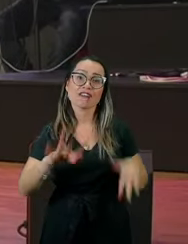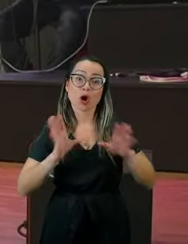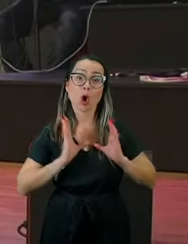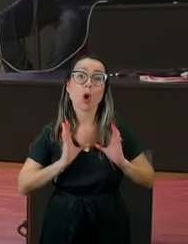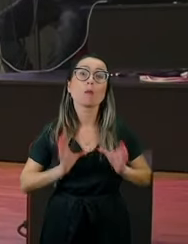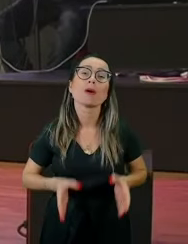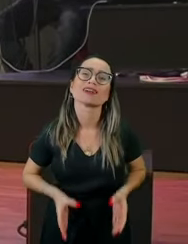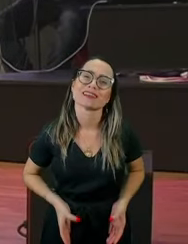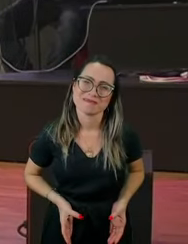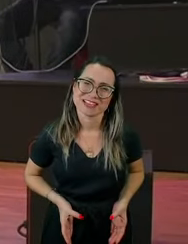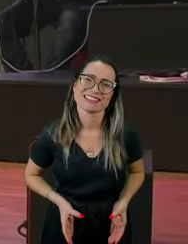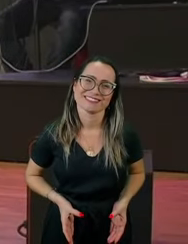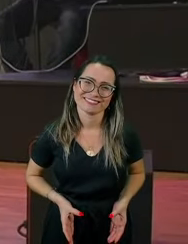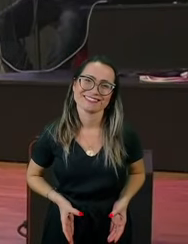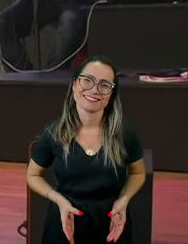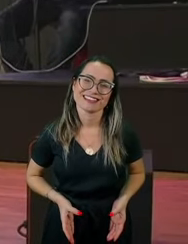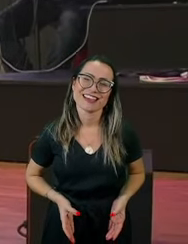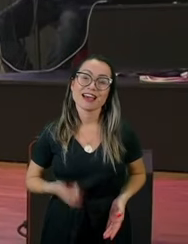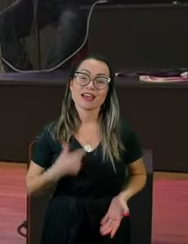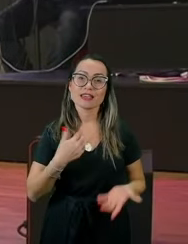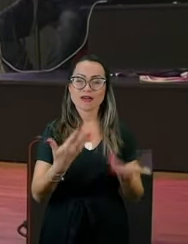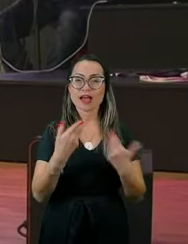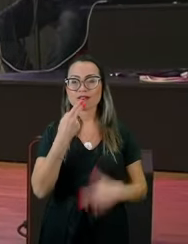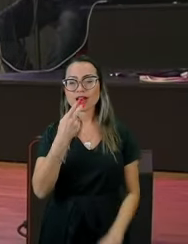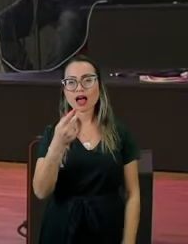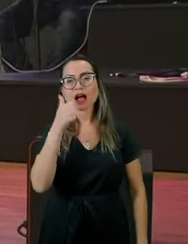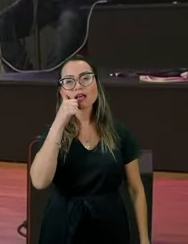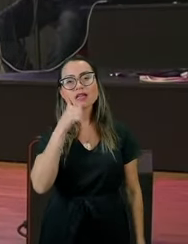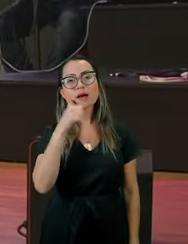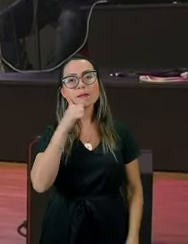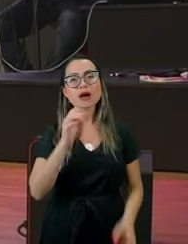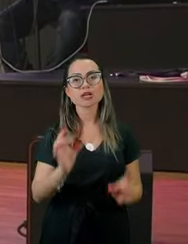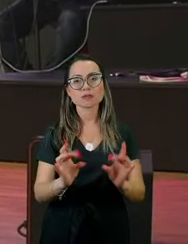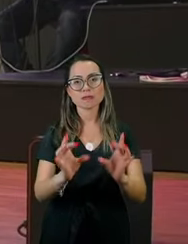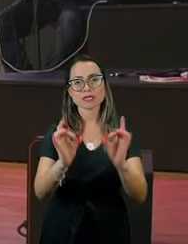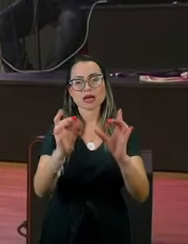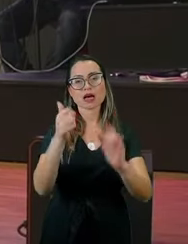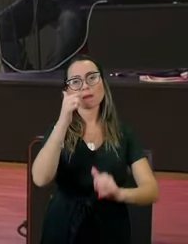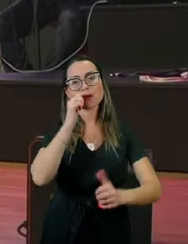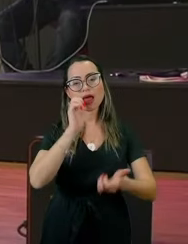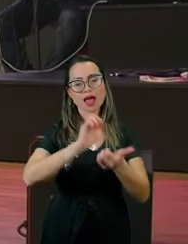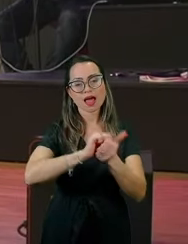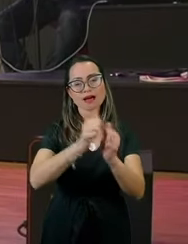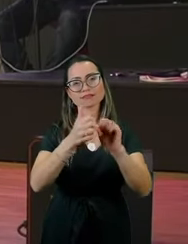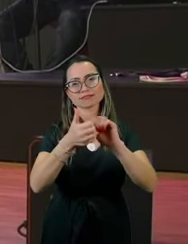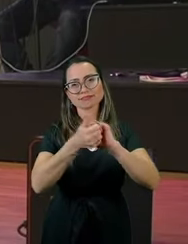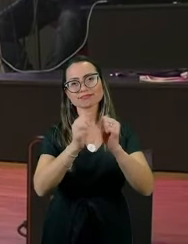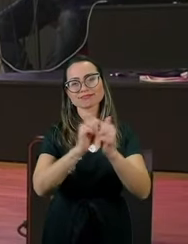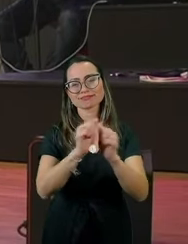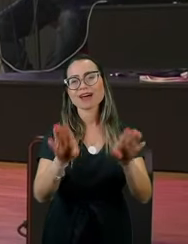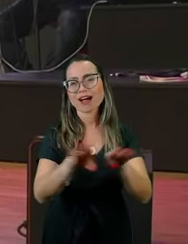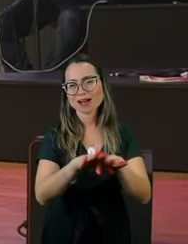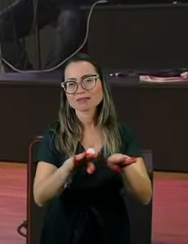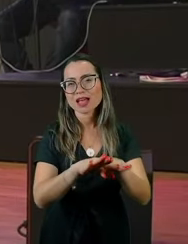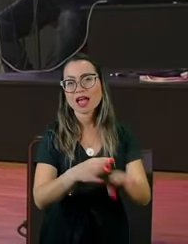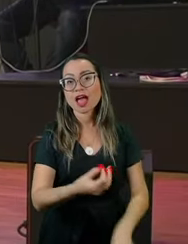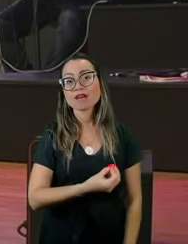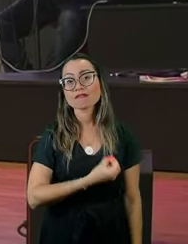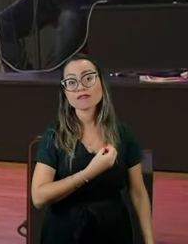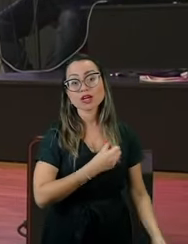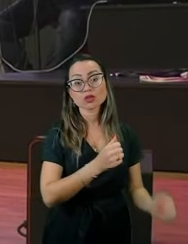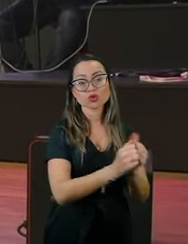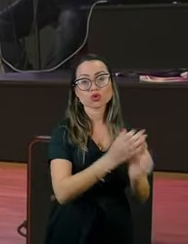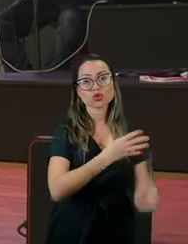E eu gostaria de falar que as mães especiais são mulheres adaptadoras também. Elas estão vivendo com os filhos que são muitas